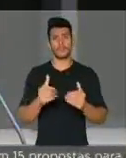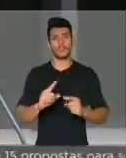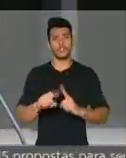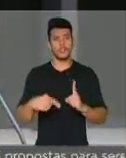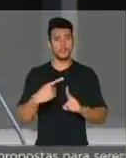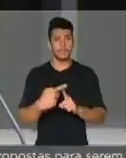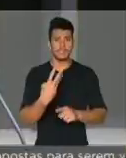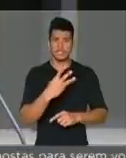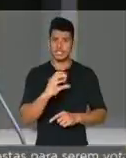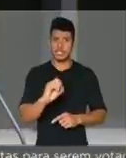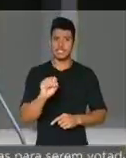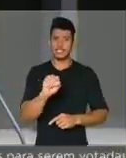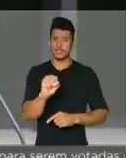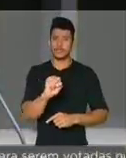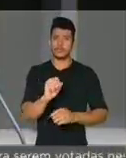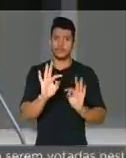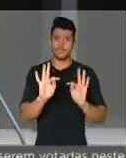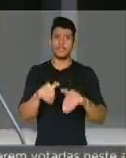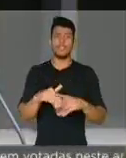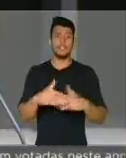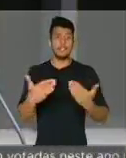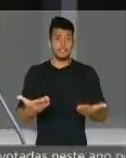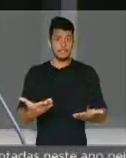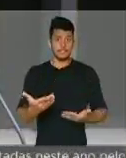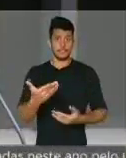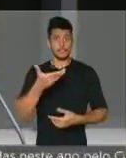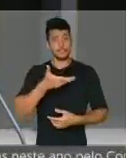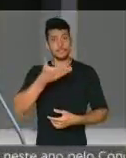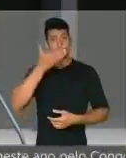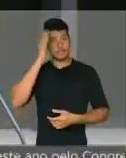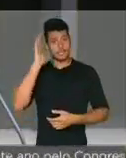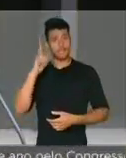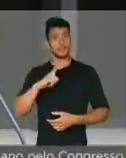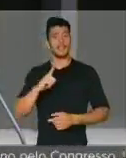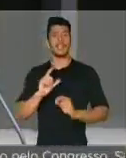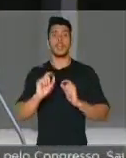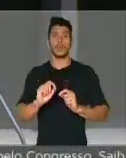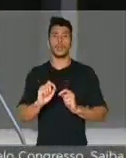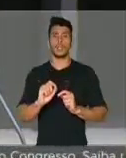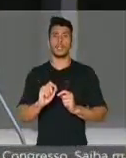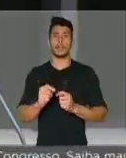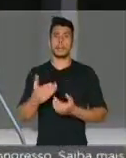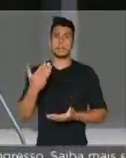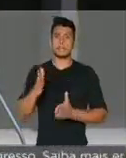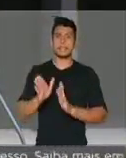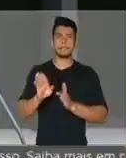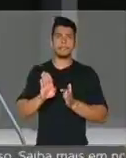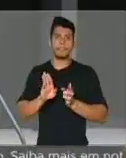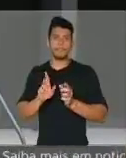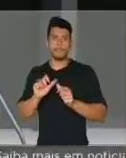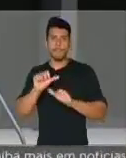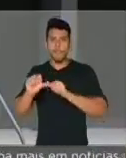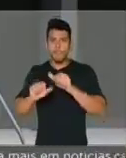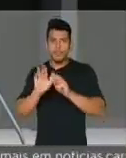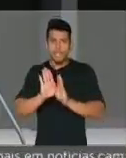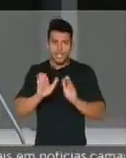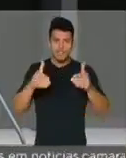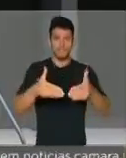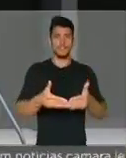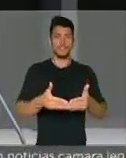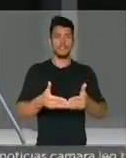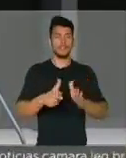para concluir, para Temer desviar a atenção dos próprios crimes de corrupção,